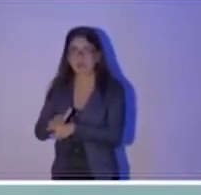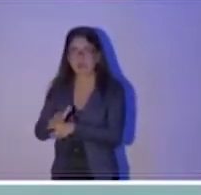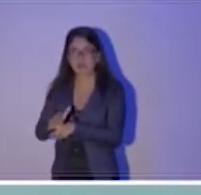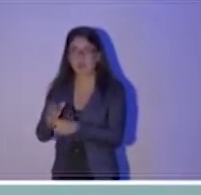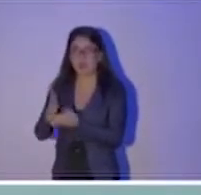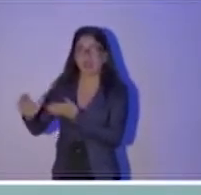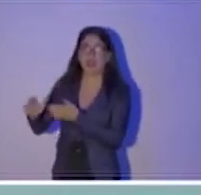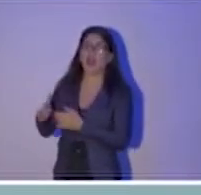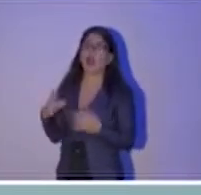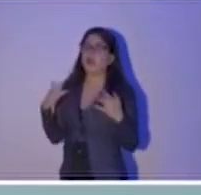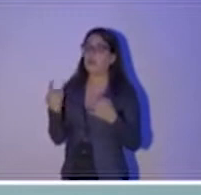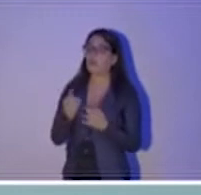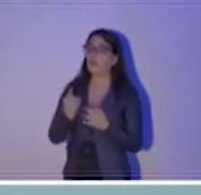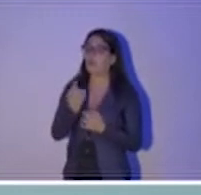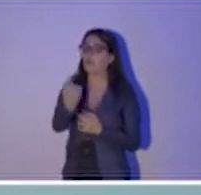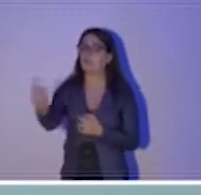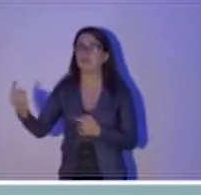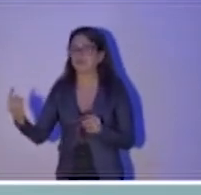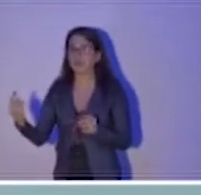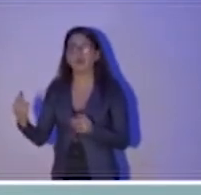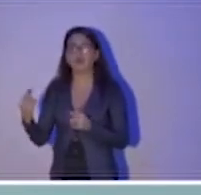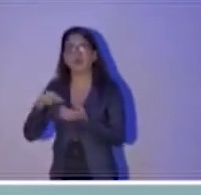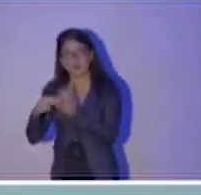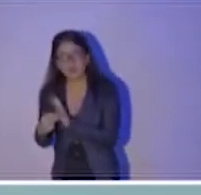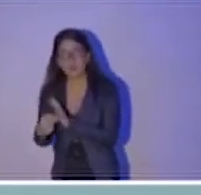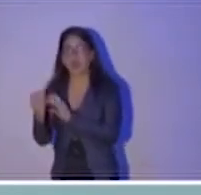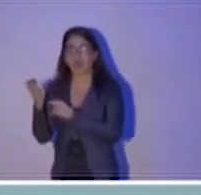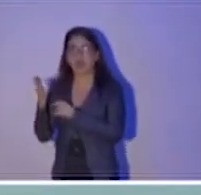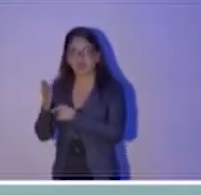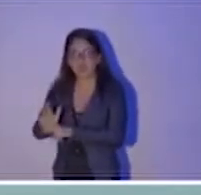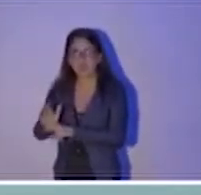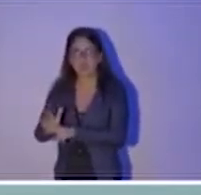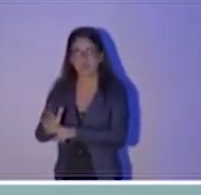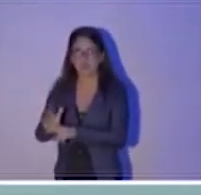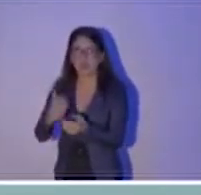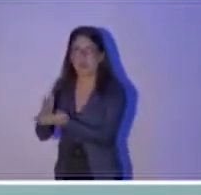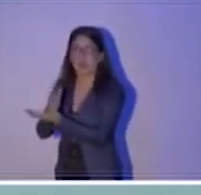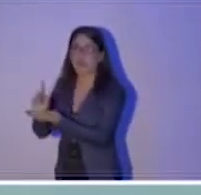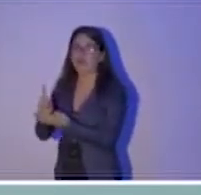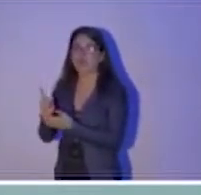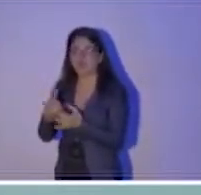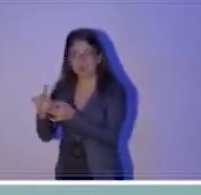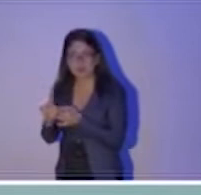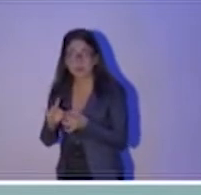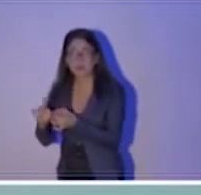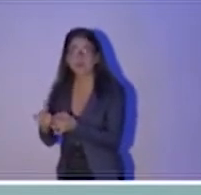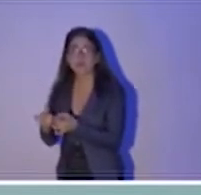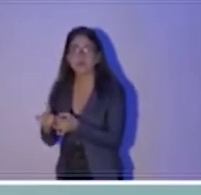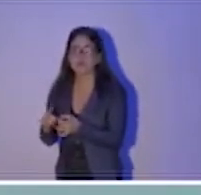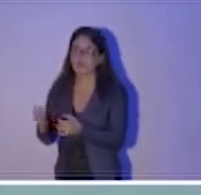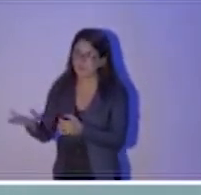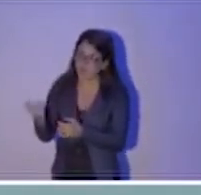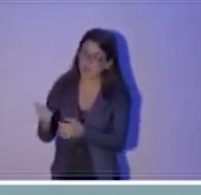colaboração, não são duas coisas separadas, na verdade, elas são uma só, ela precisa dizer, professor, vem para cá.